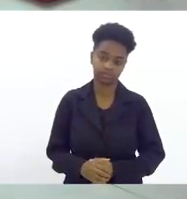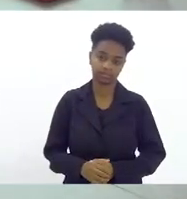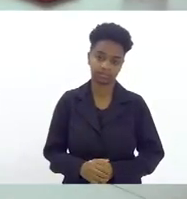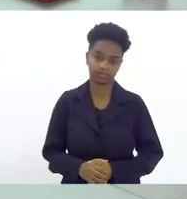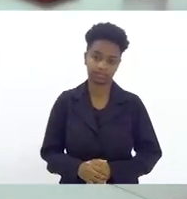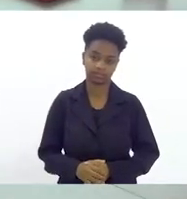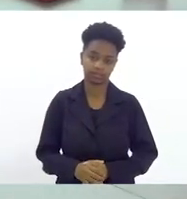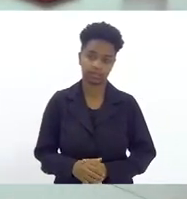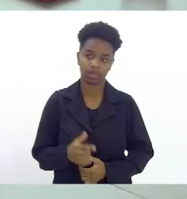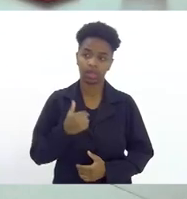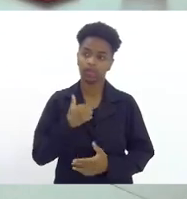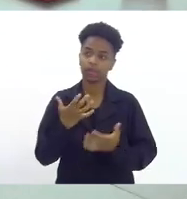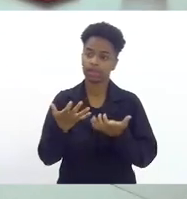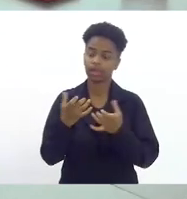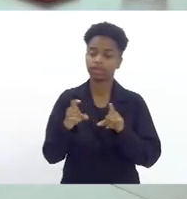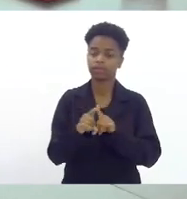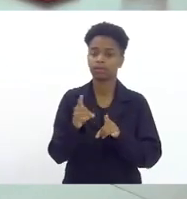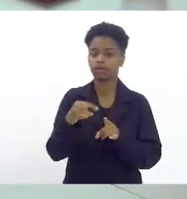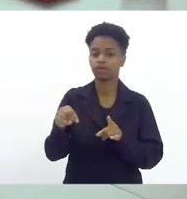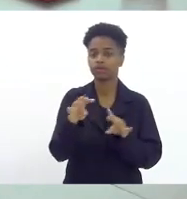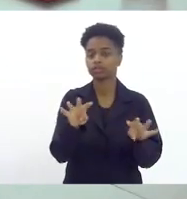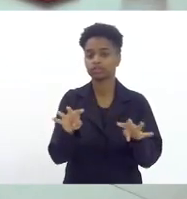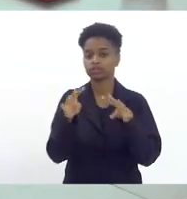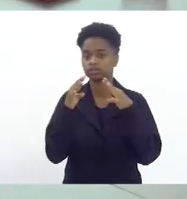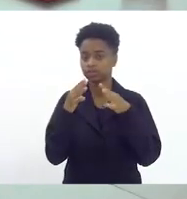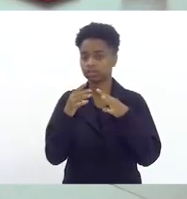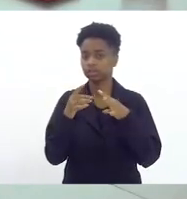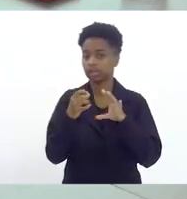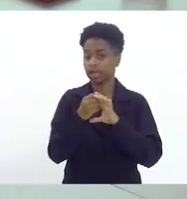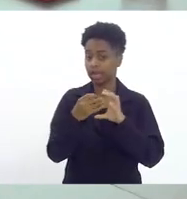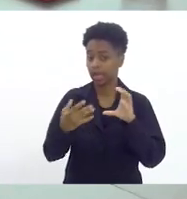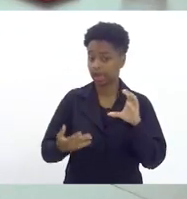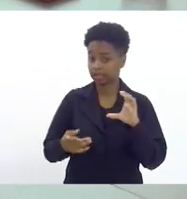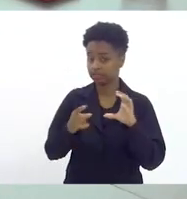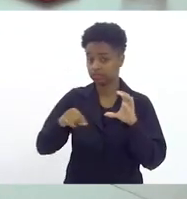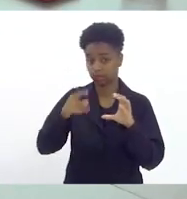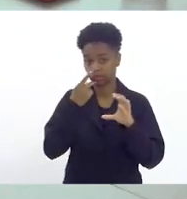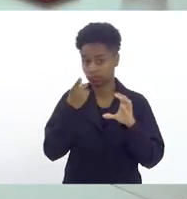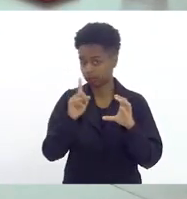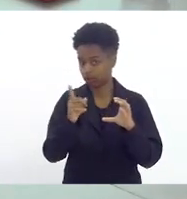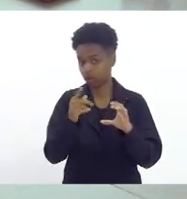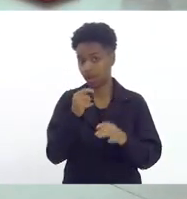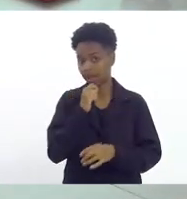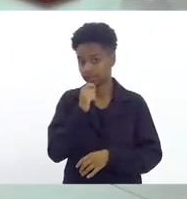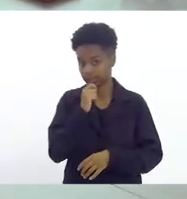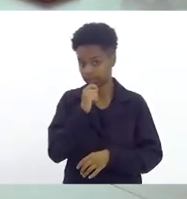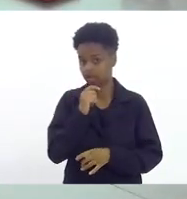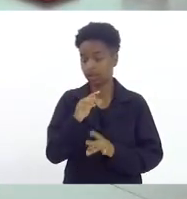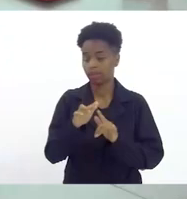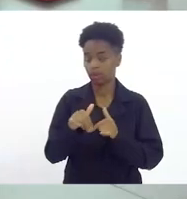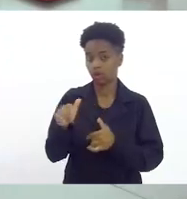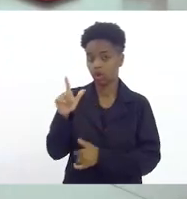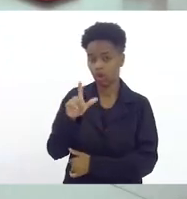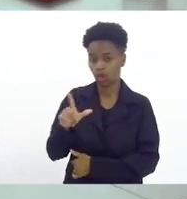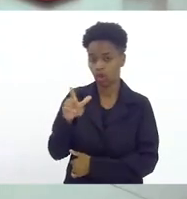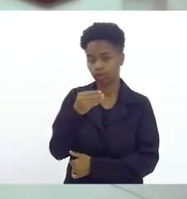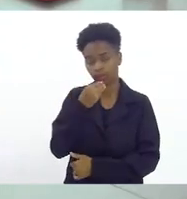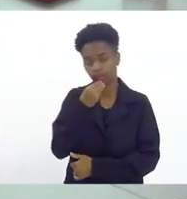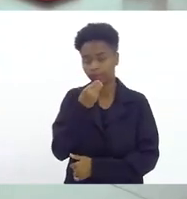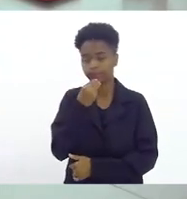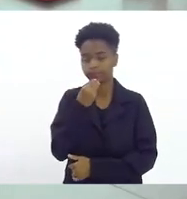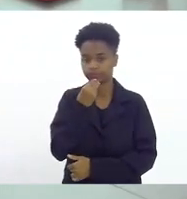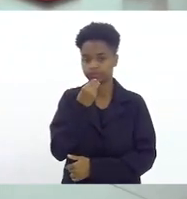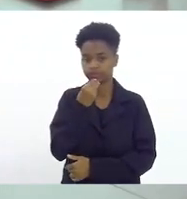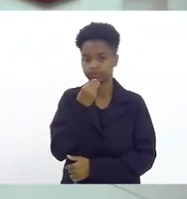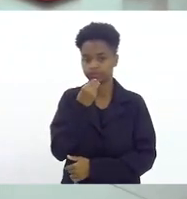queria chamar atenção Para um aspecto que não foi falado aqui diante da lógica muito clara né